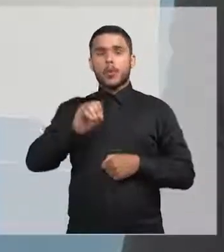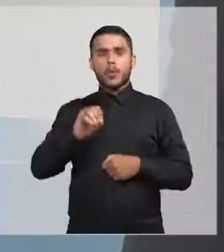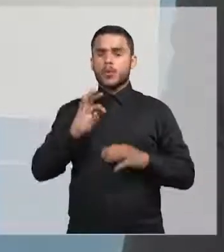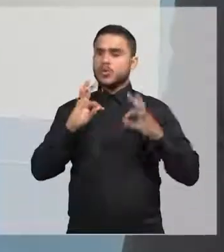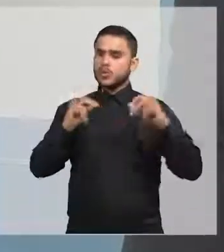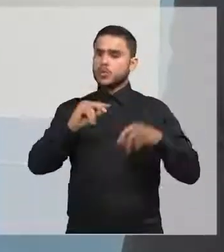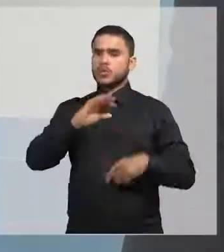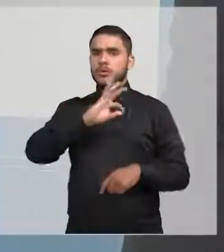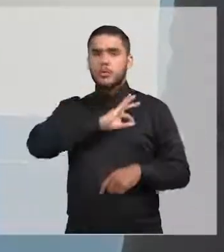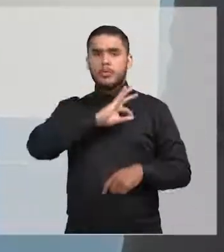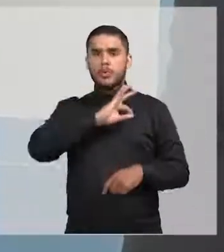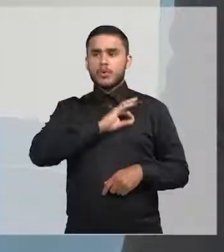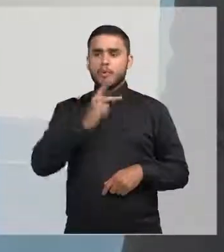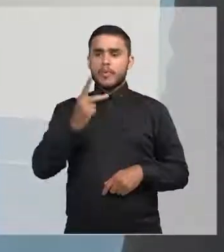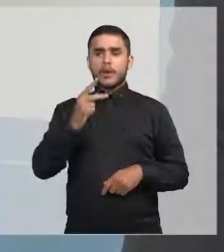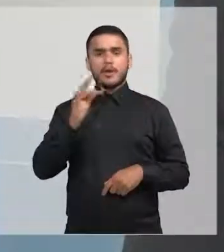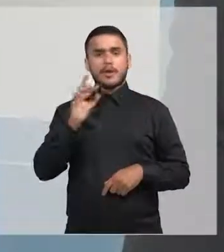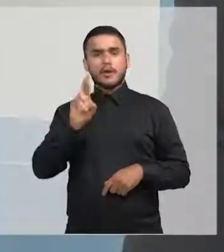tiver sido programado,